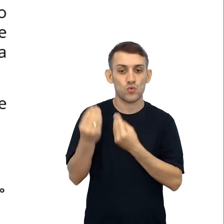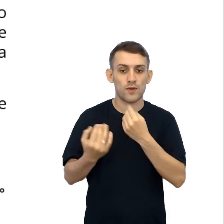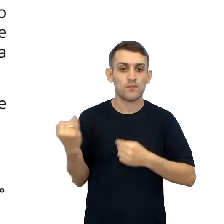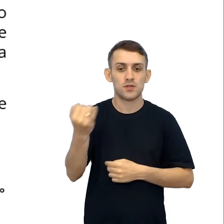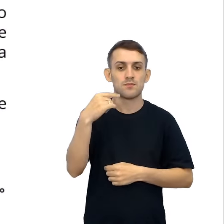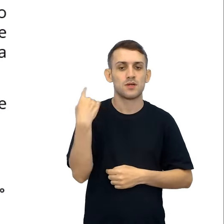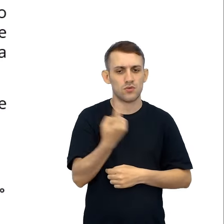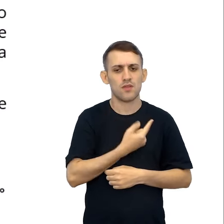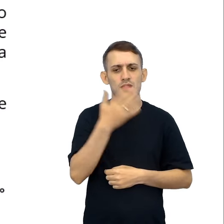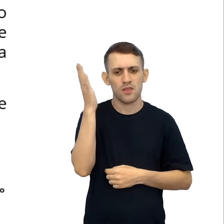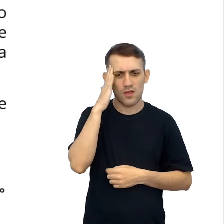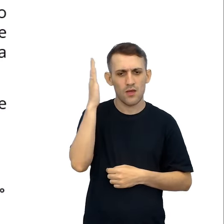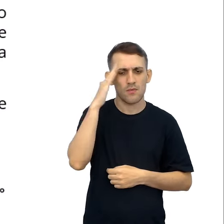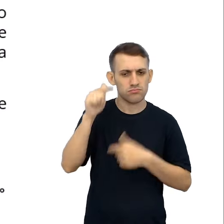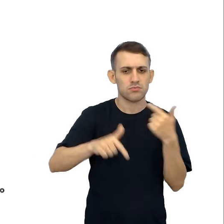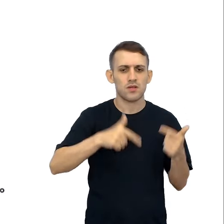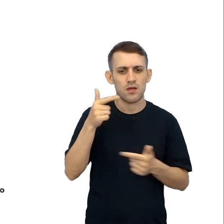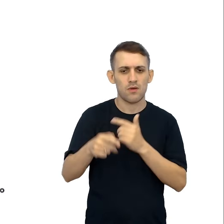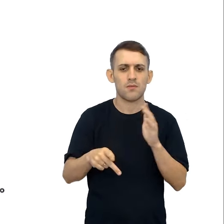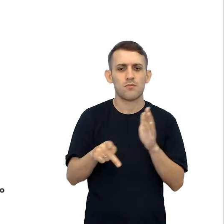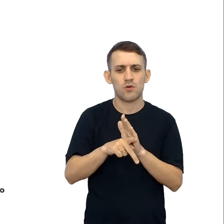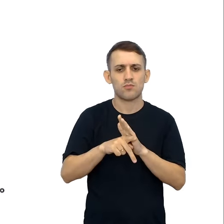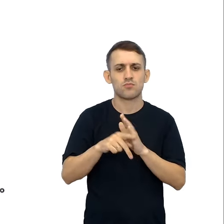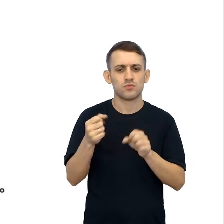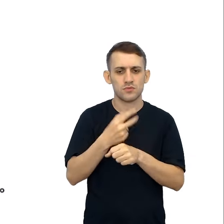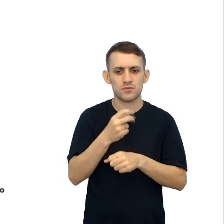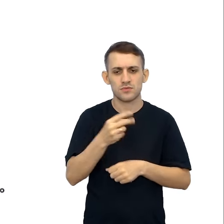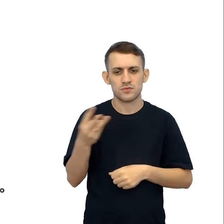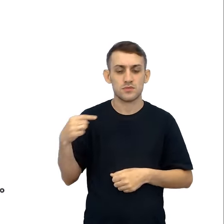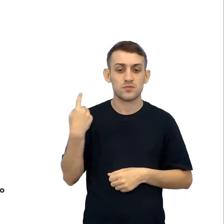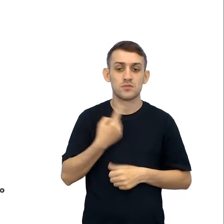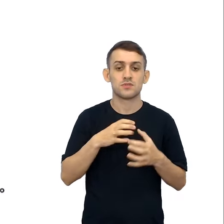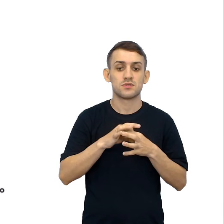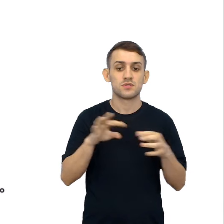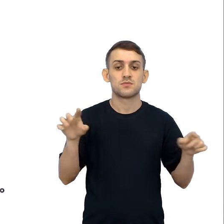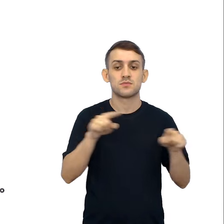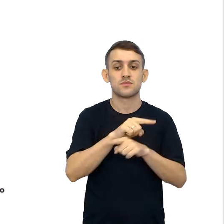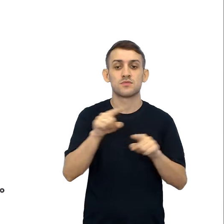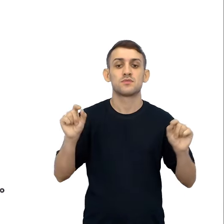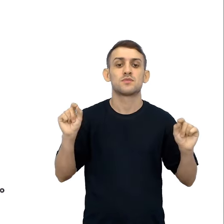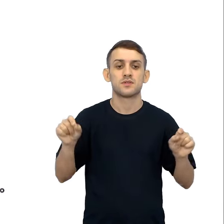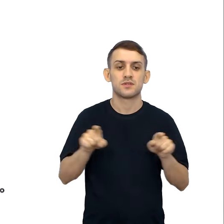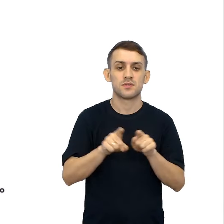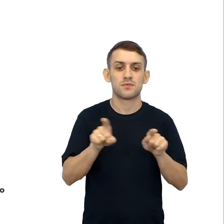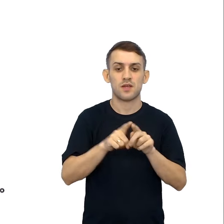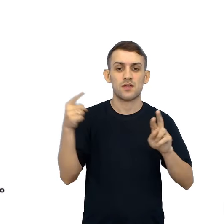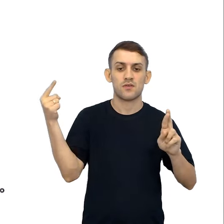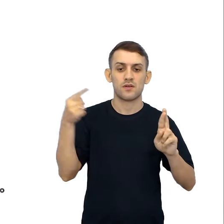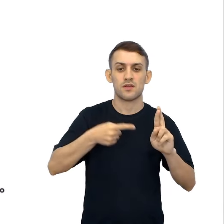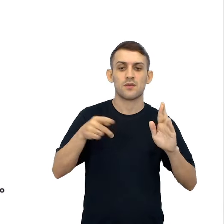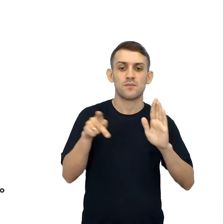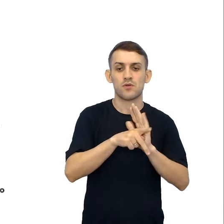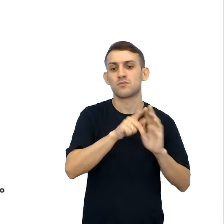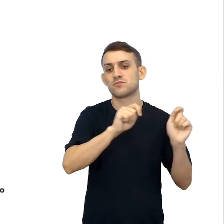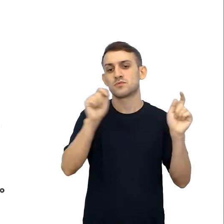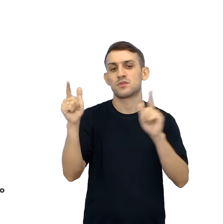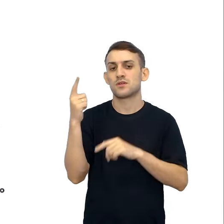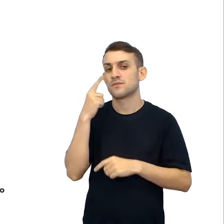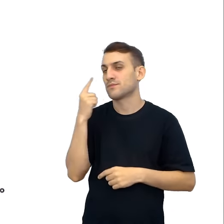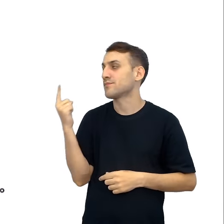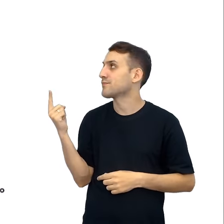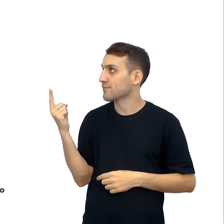gente redirecionar nossos trabalhos para 2023. Nós deixamos também as nossas referências no próximo slide, por favor.